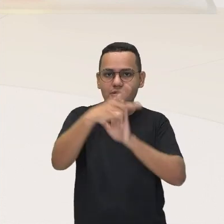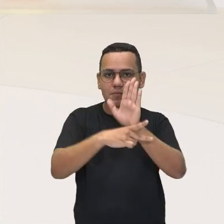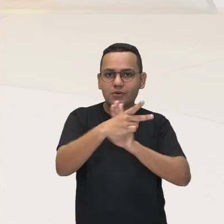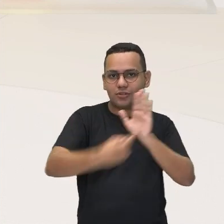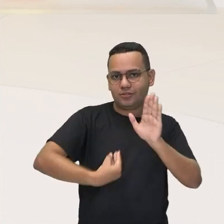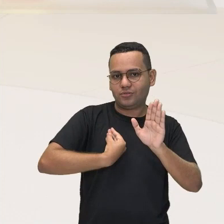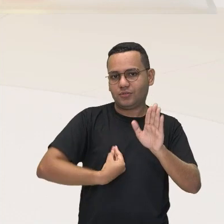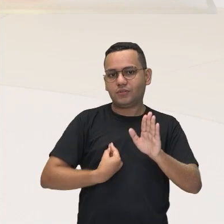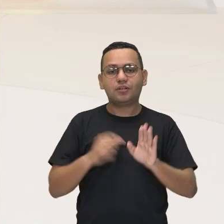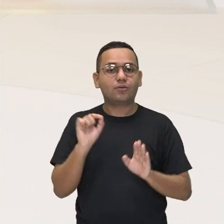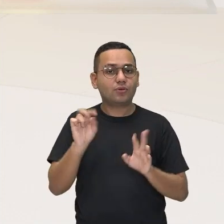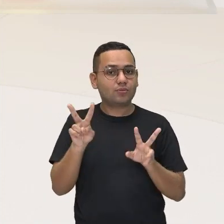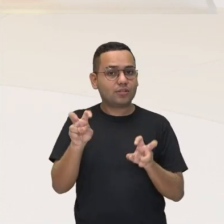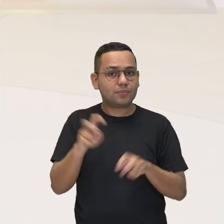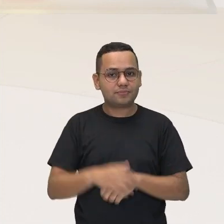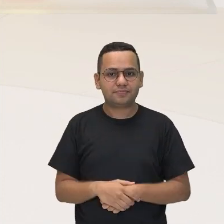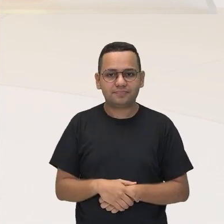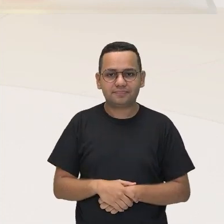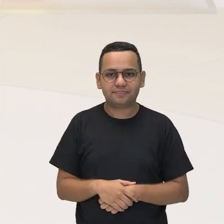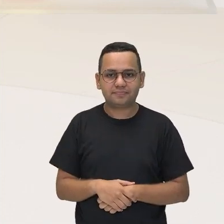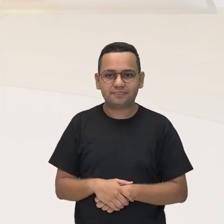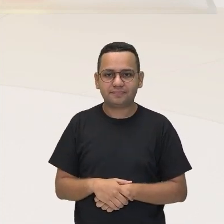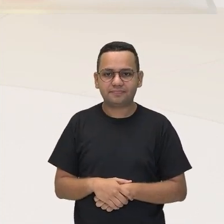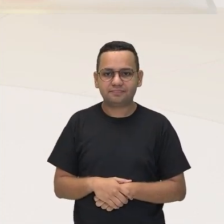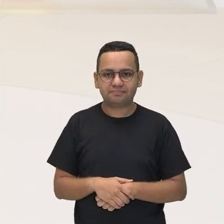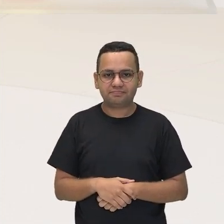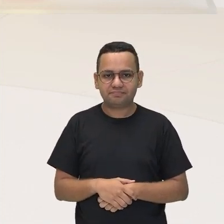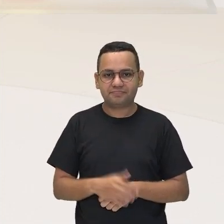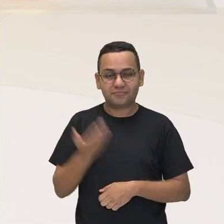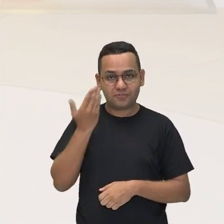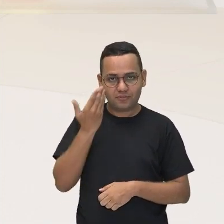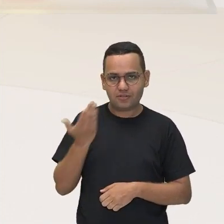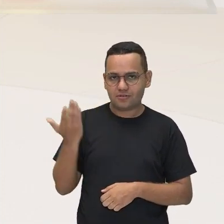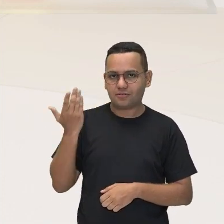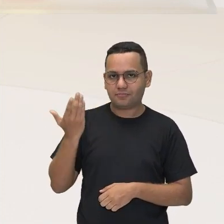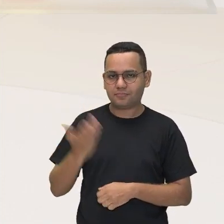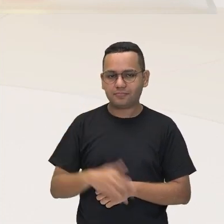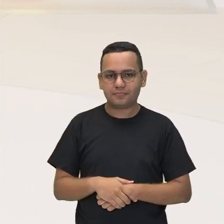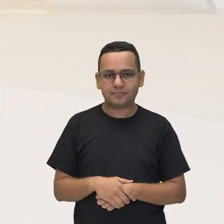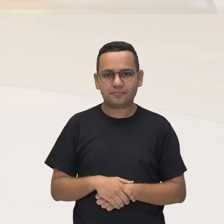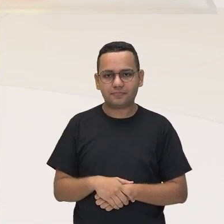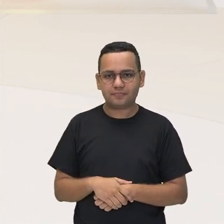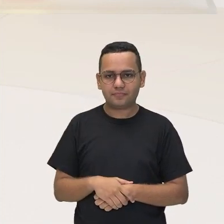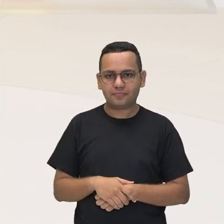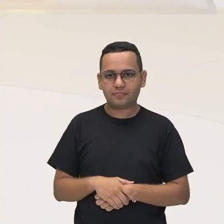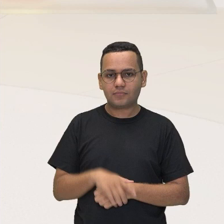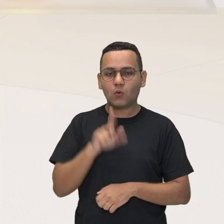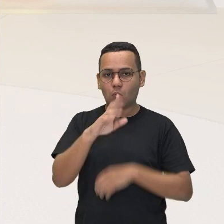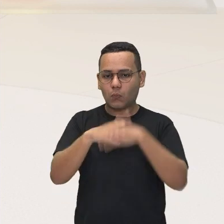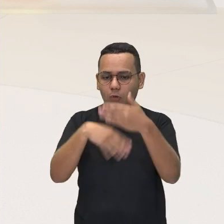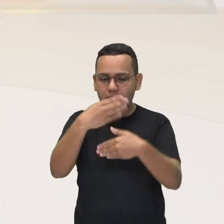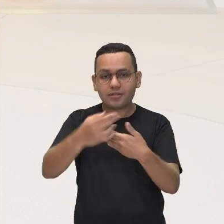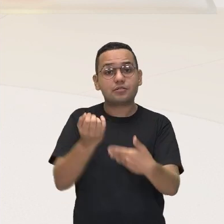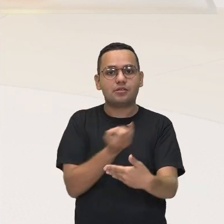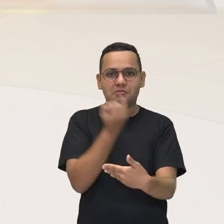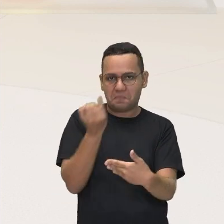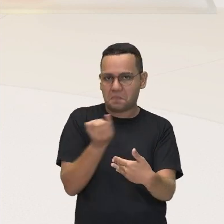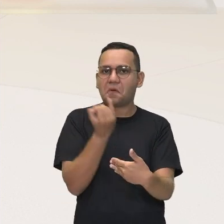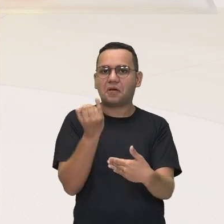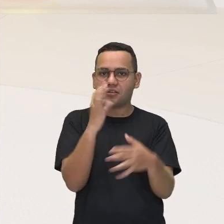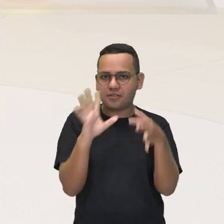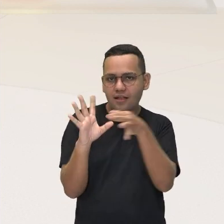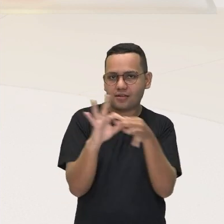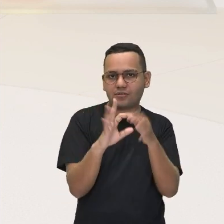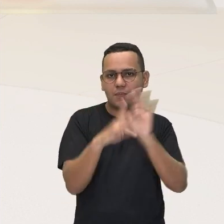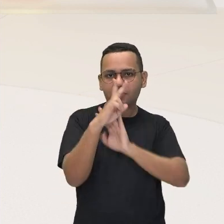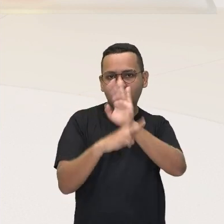vida. Olha só o que o PDV trouxe para a gente. Uma etapa importantíssima do nosso projeto de vida, que é